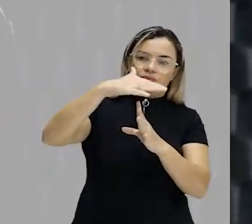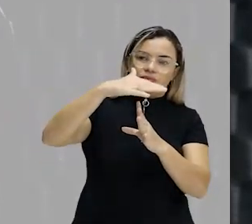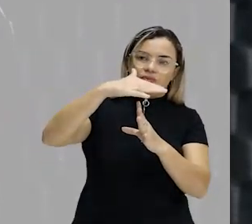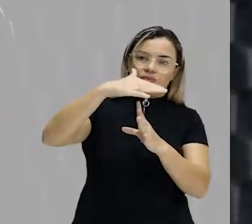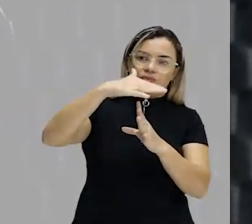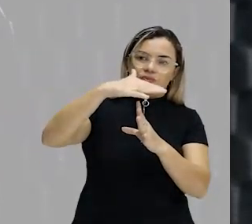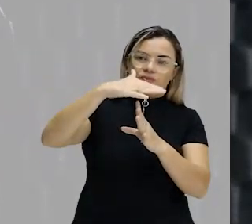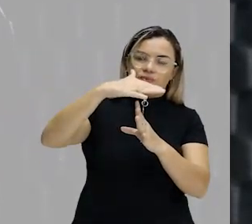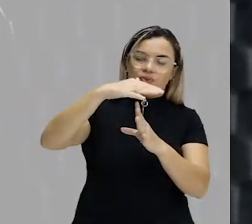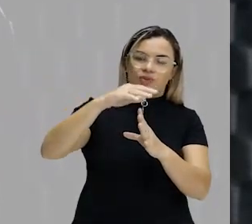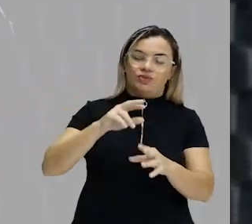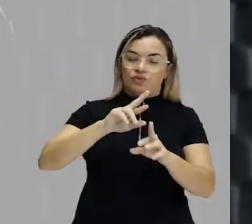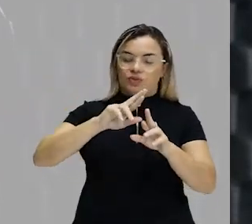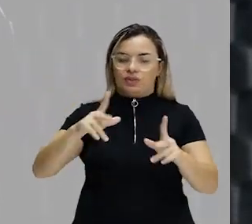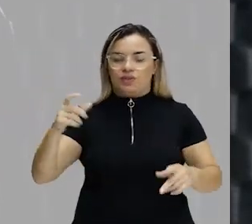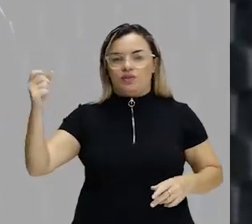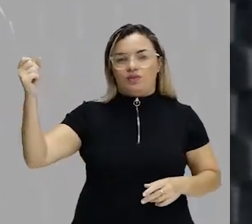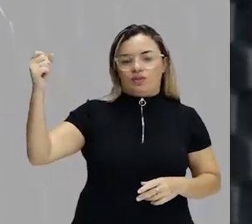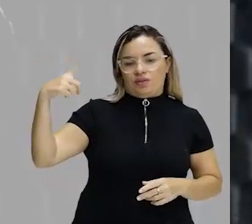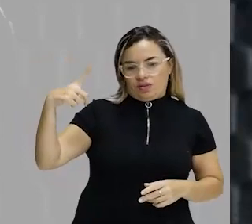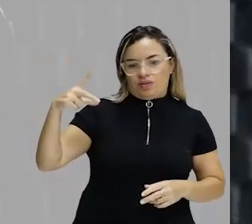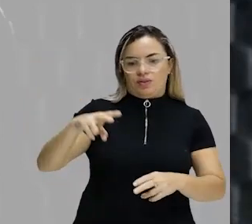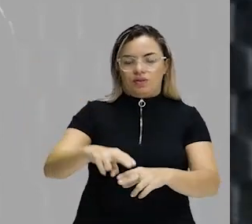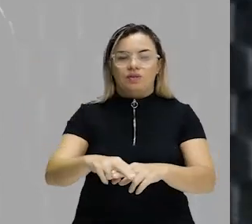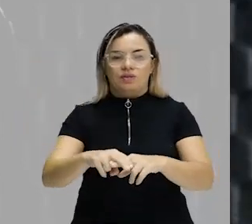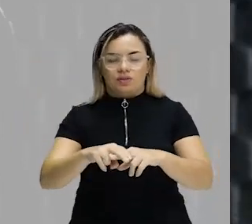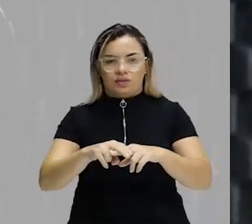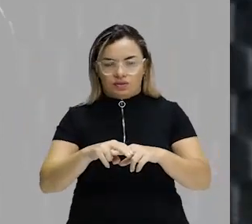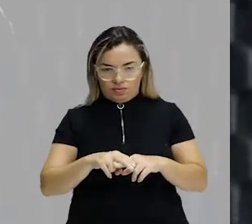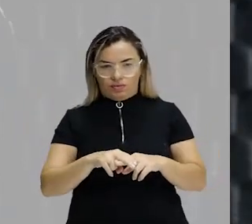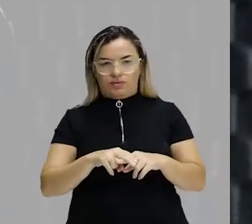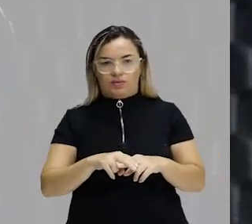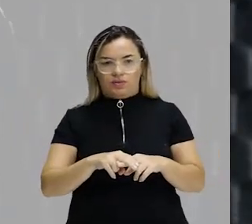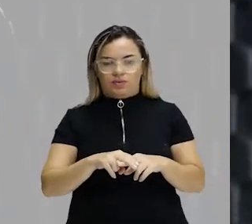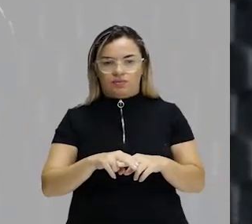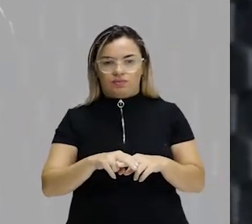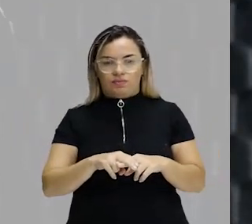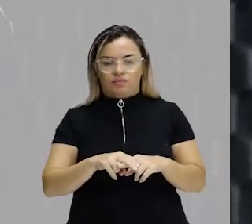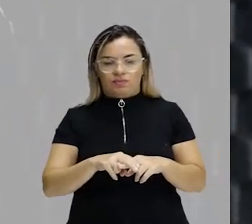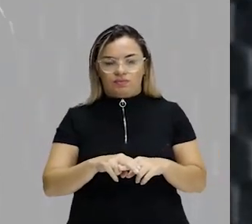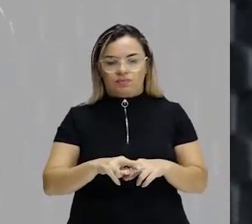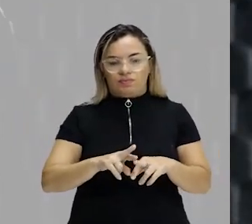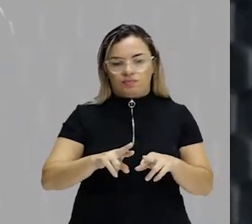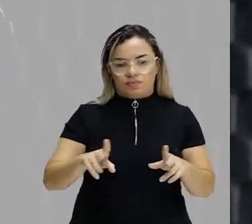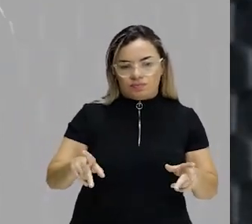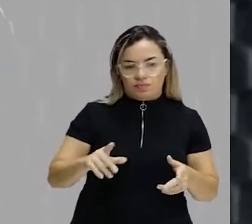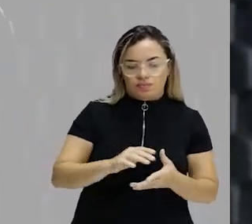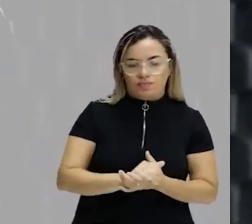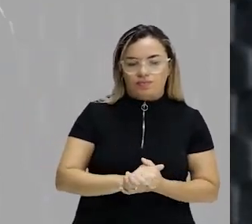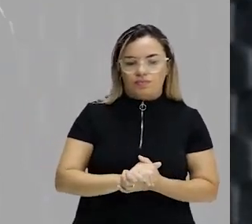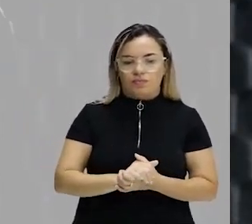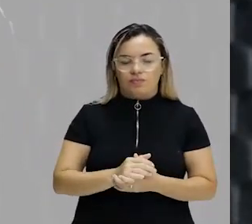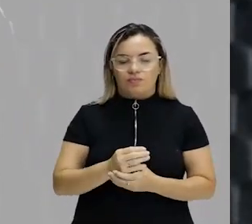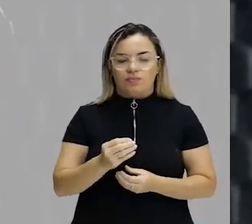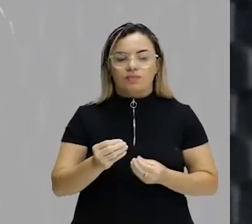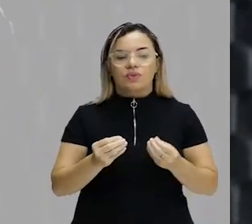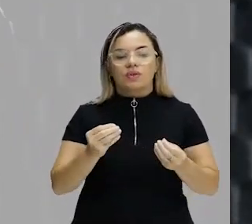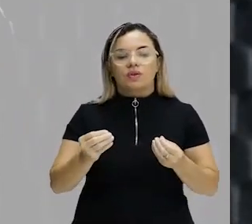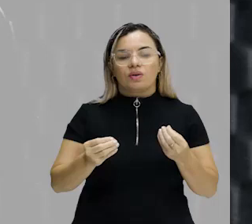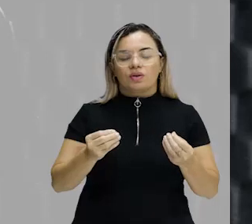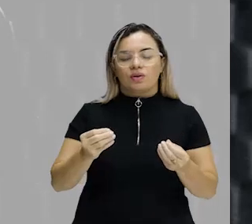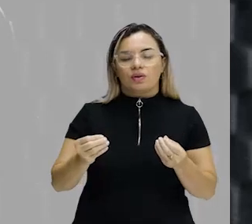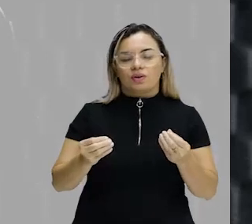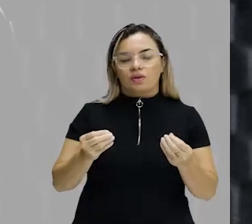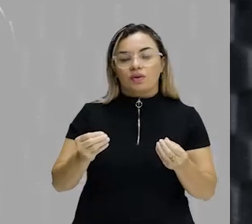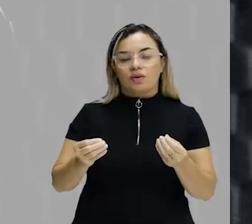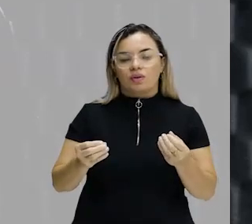é o caso do sol. Então, por isso essa analogia aqui. Aqui está dizendo que como se estava enfarado em